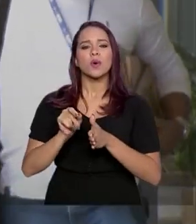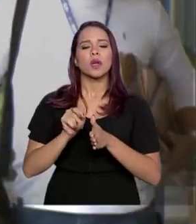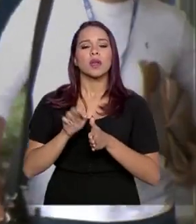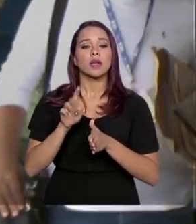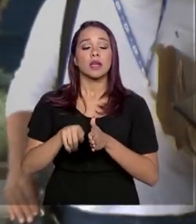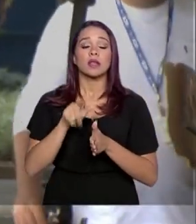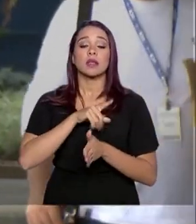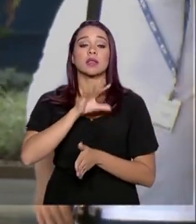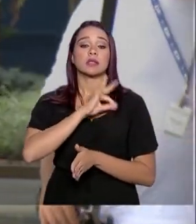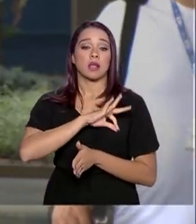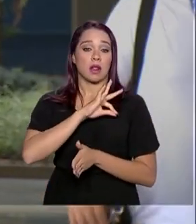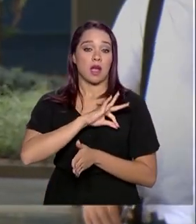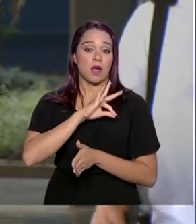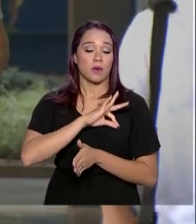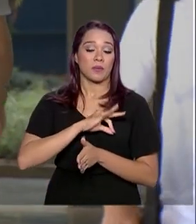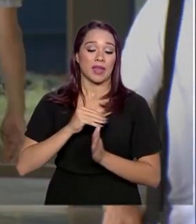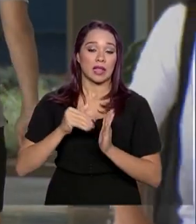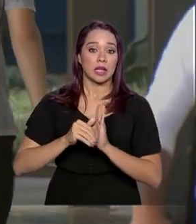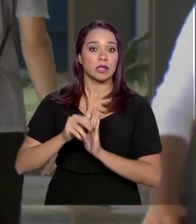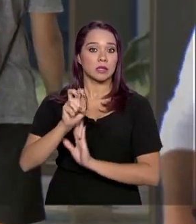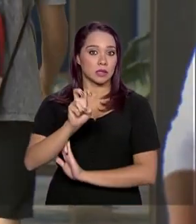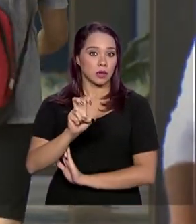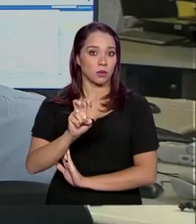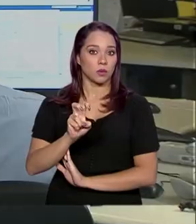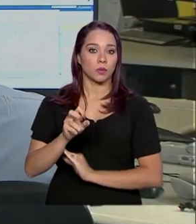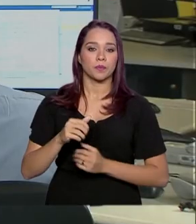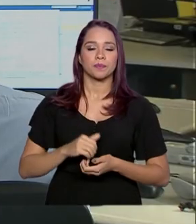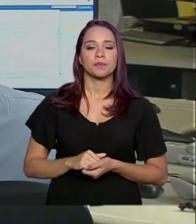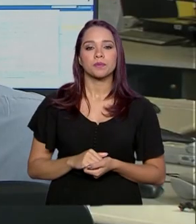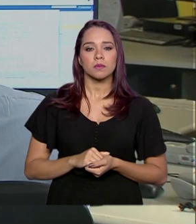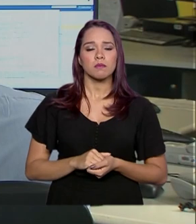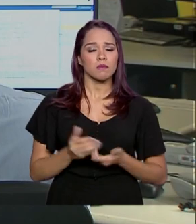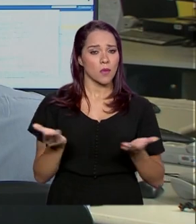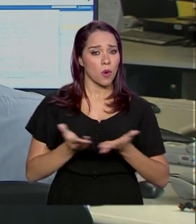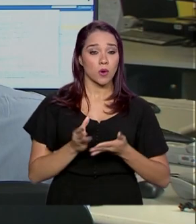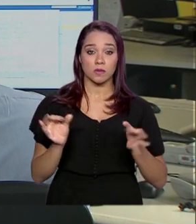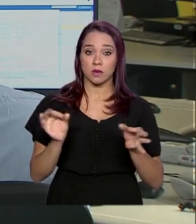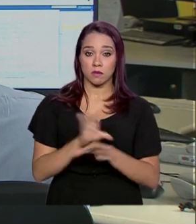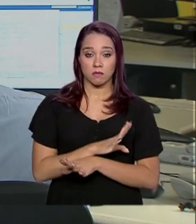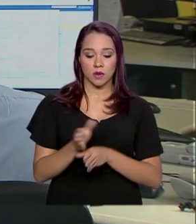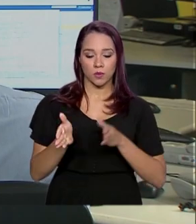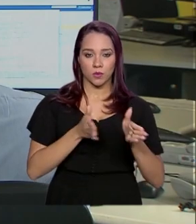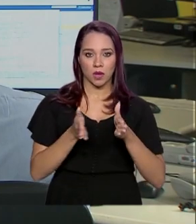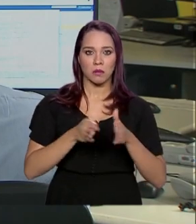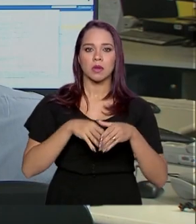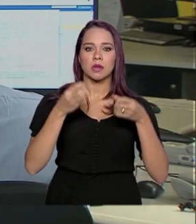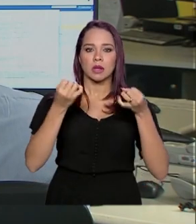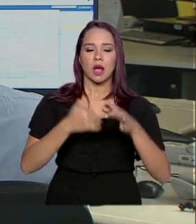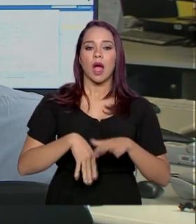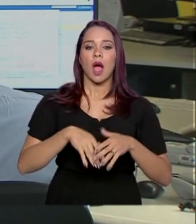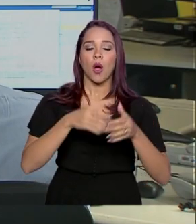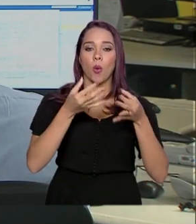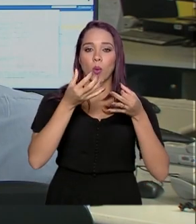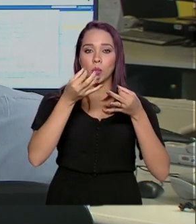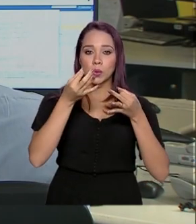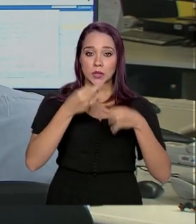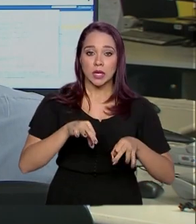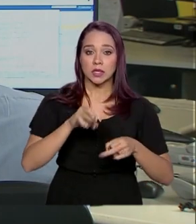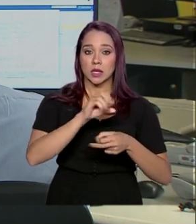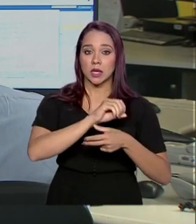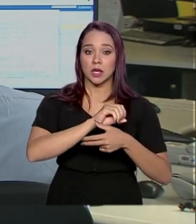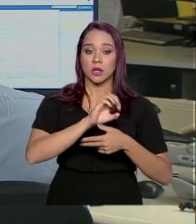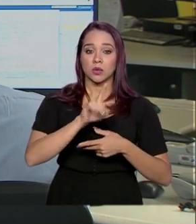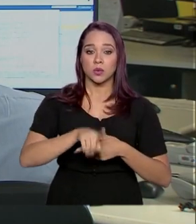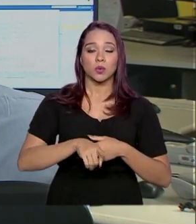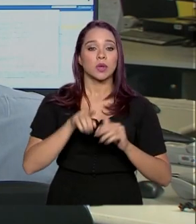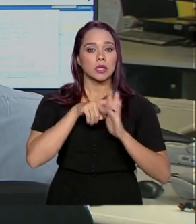per capita mensal familiar de até 5 salários mínimos. E hoje termina o prazo para justificar a ausência no Exame Nacional de